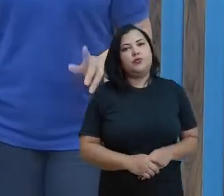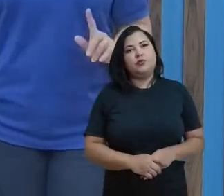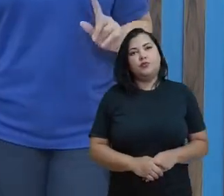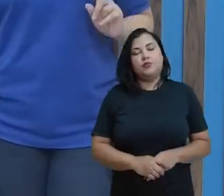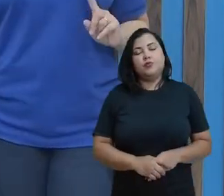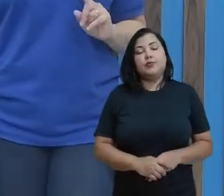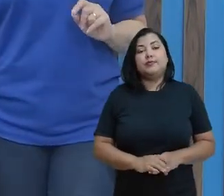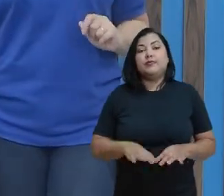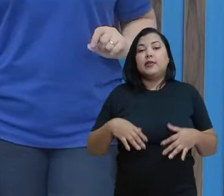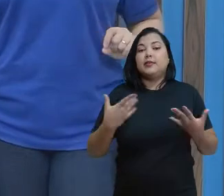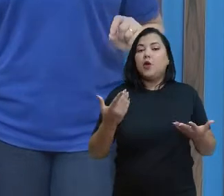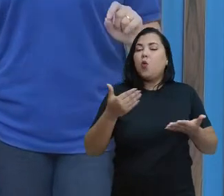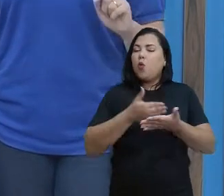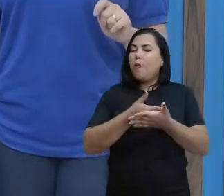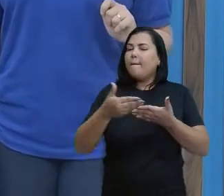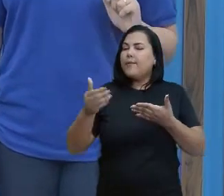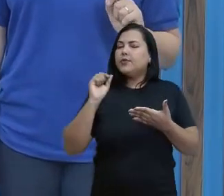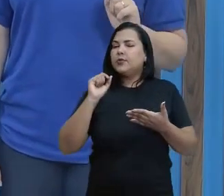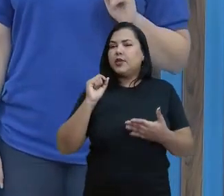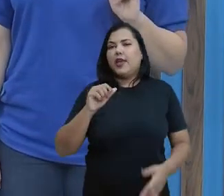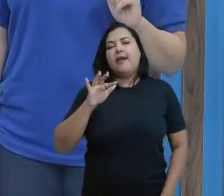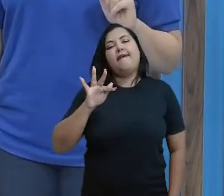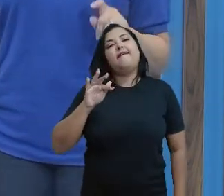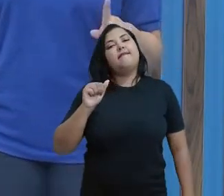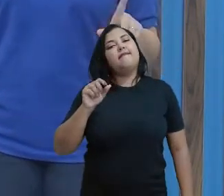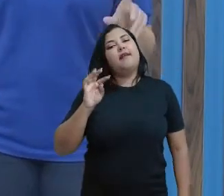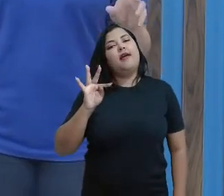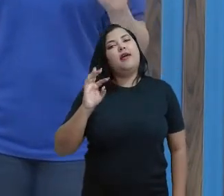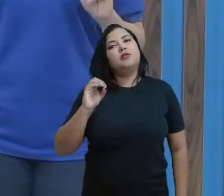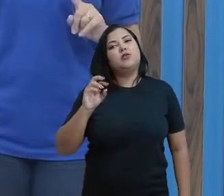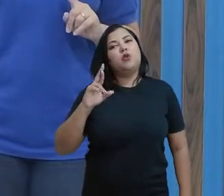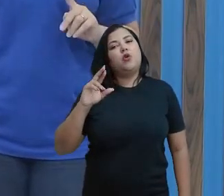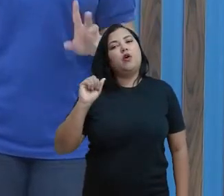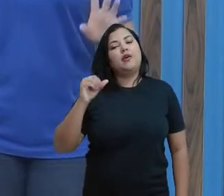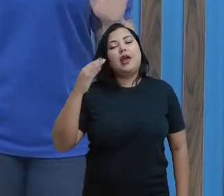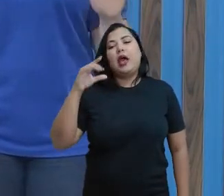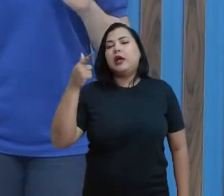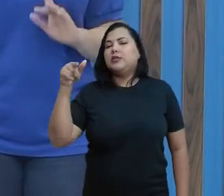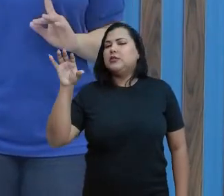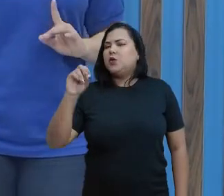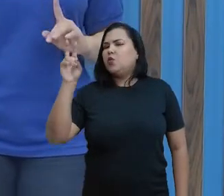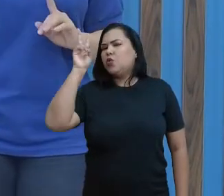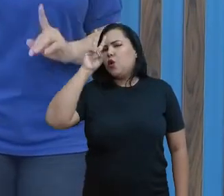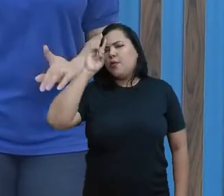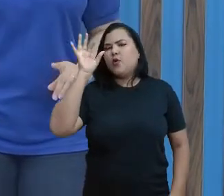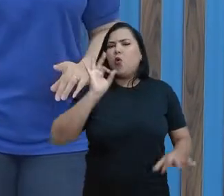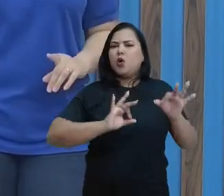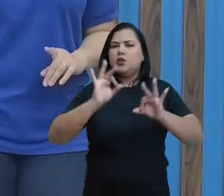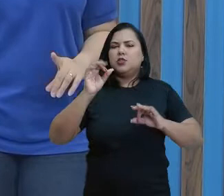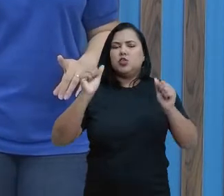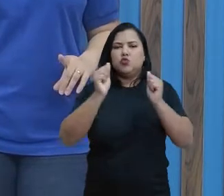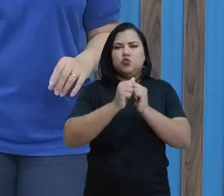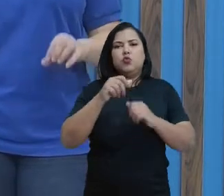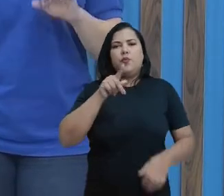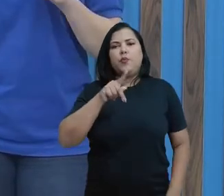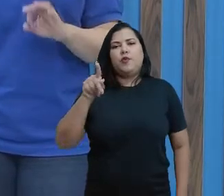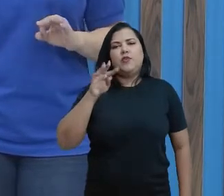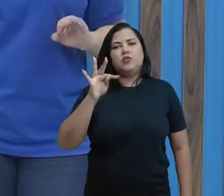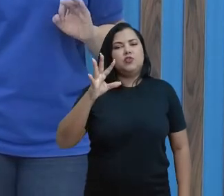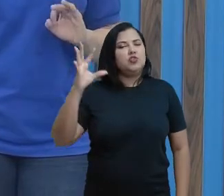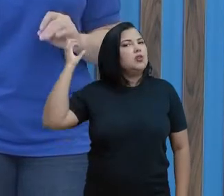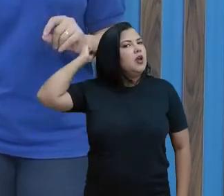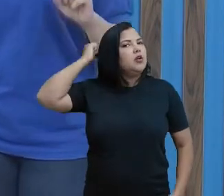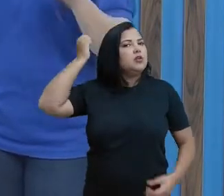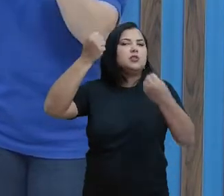A ideia inicial é a ideia da fatoração. E aí eu me lembro de preparar uma aula junto com o professor Tiago,